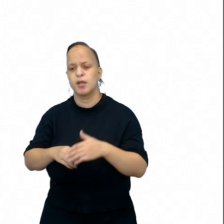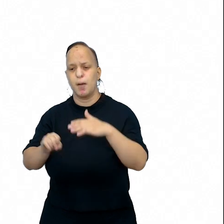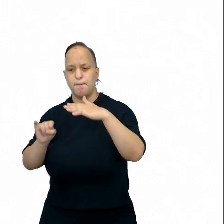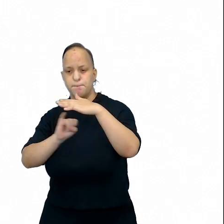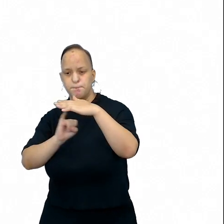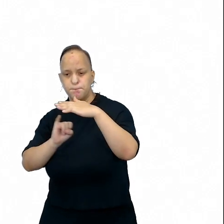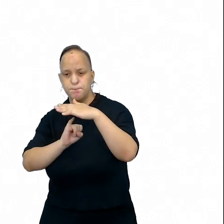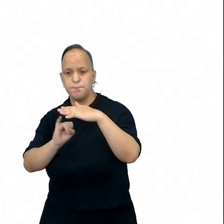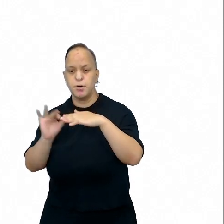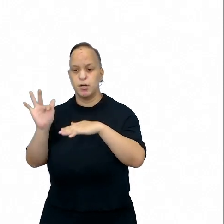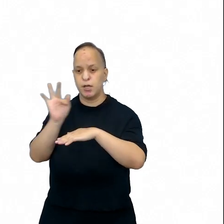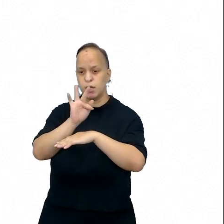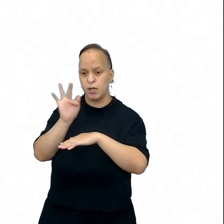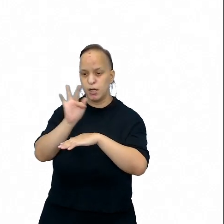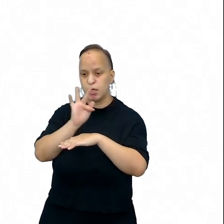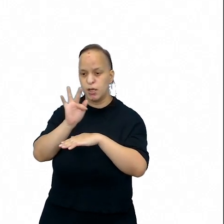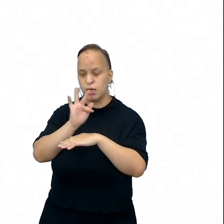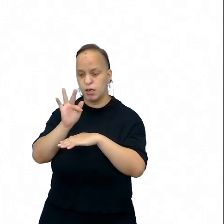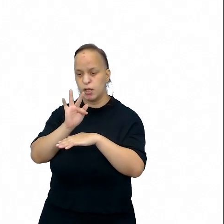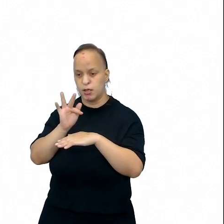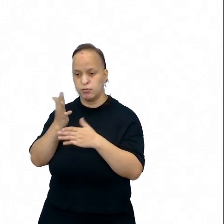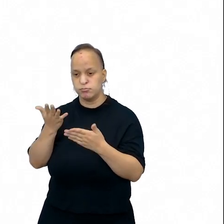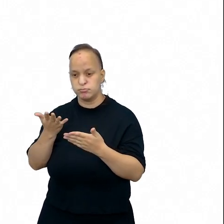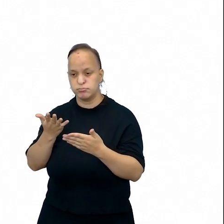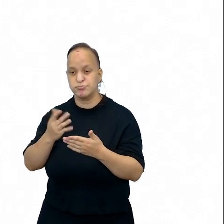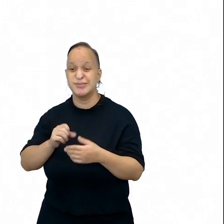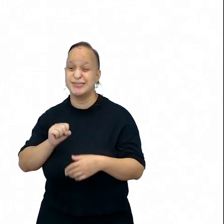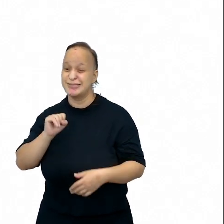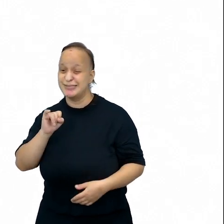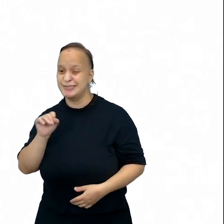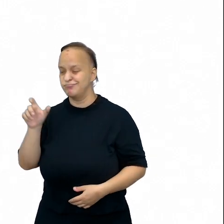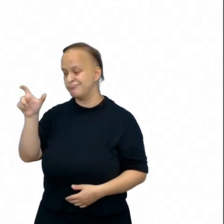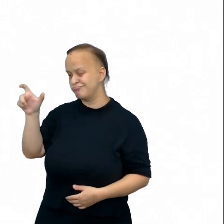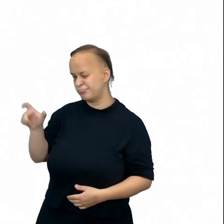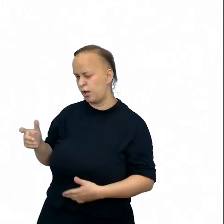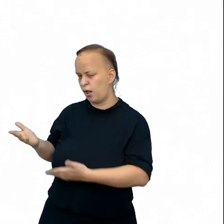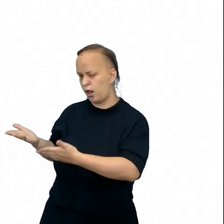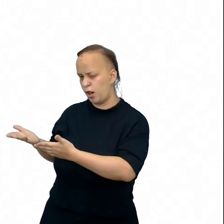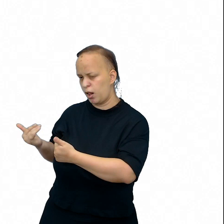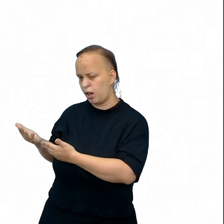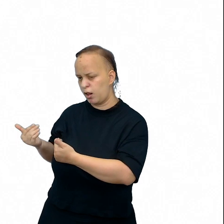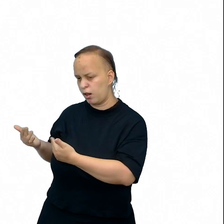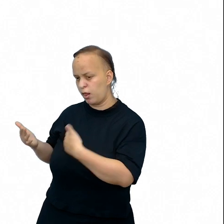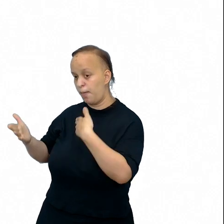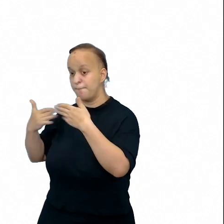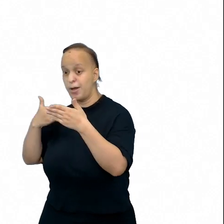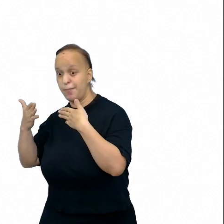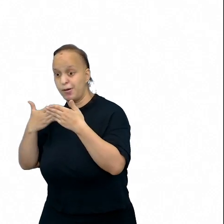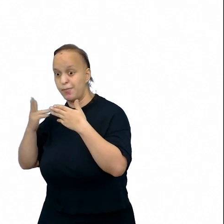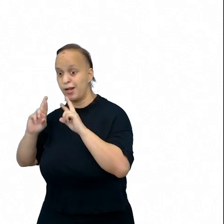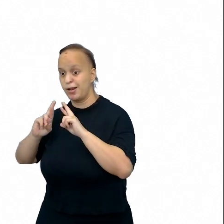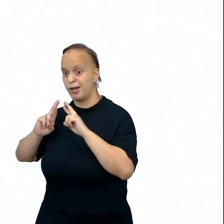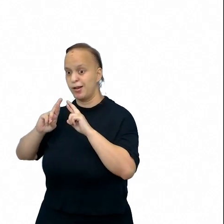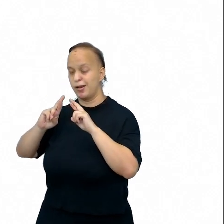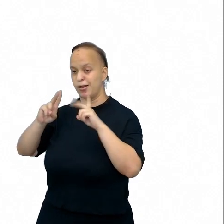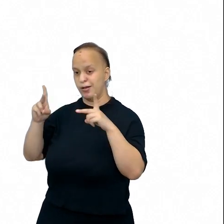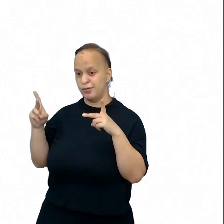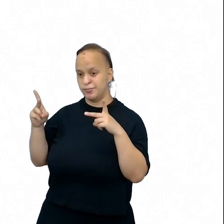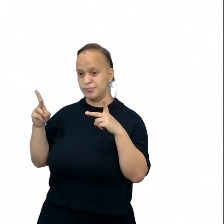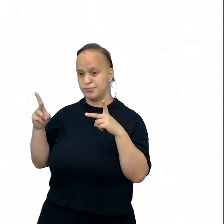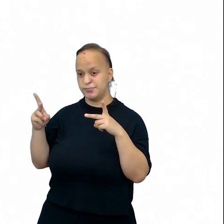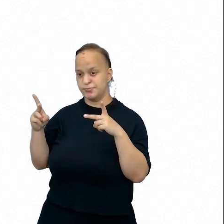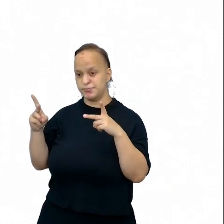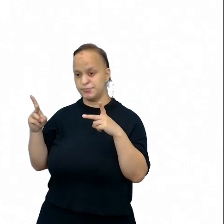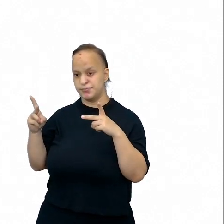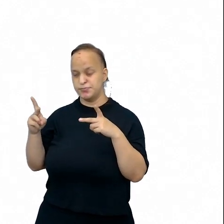e informal, né, dependendo se for entrevistados jovens, em que tanto o entrevistador quanto o entrevistado tem essa